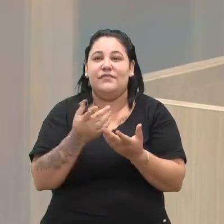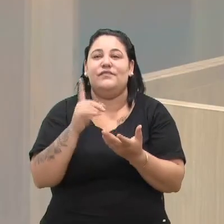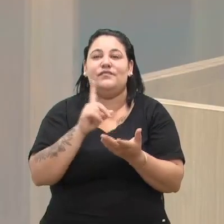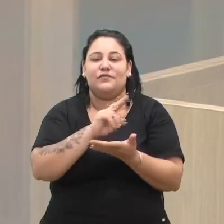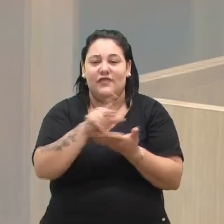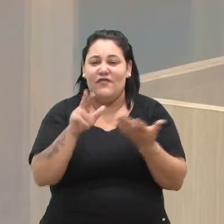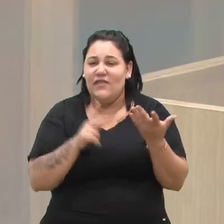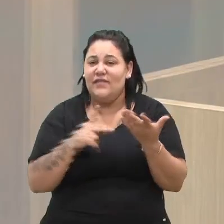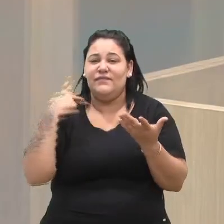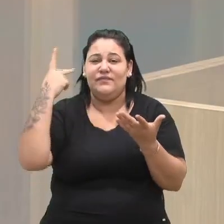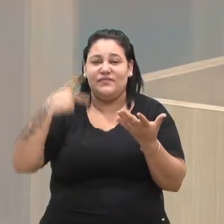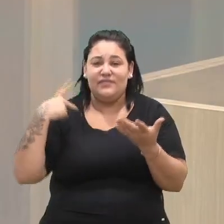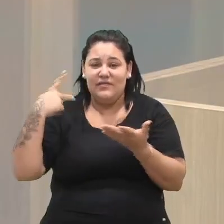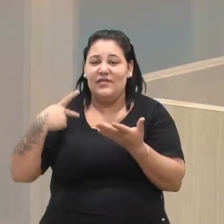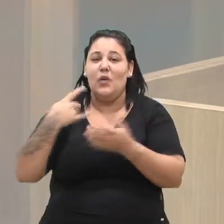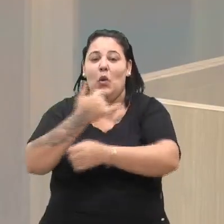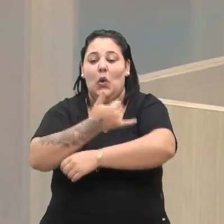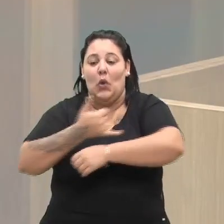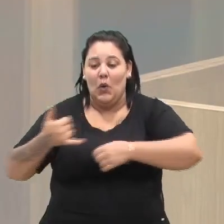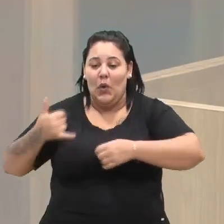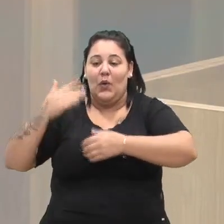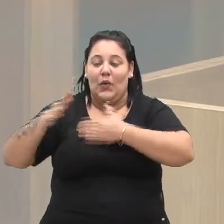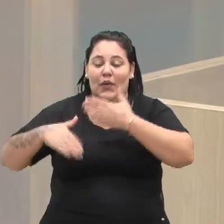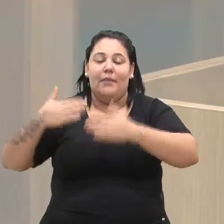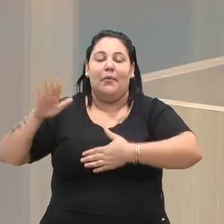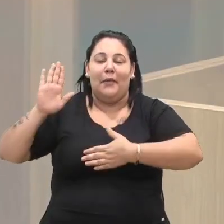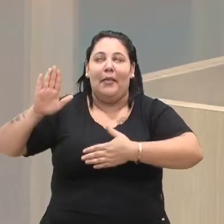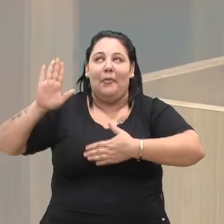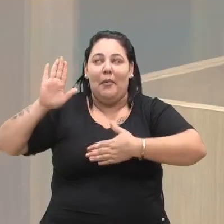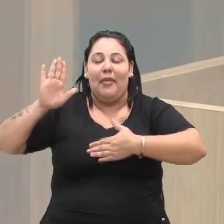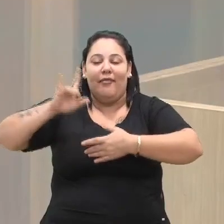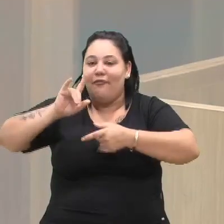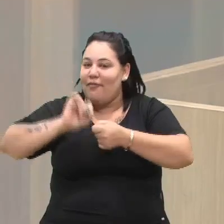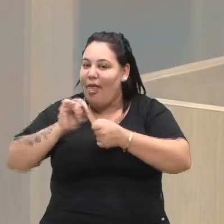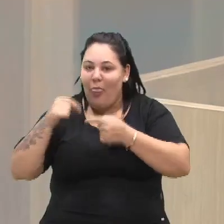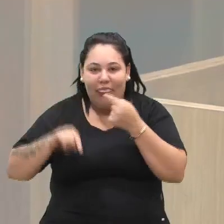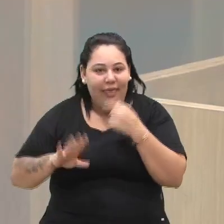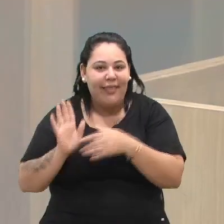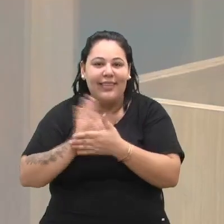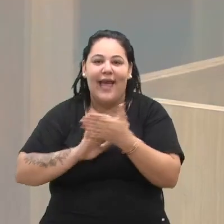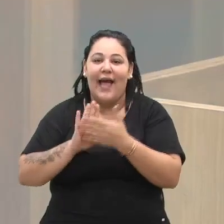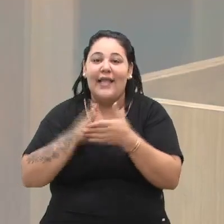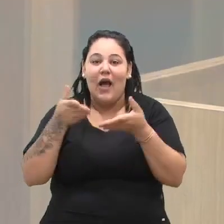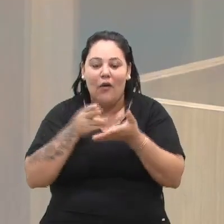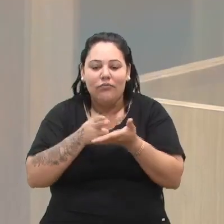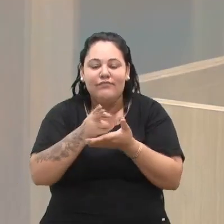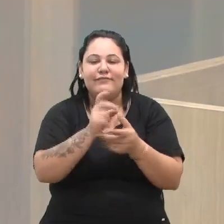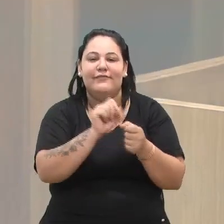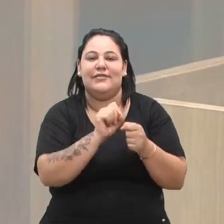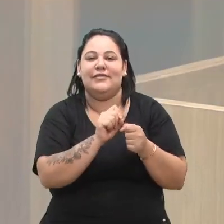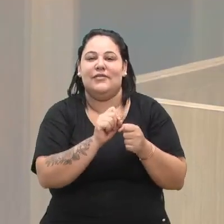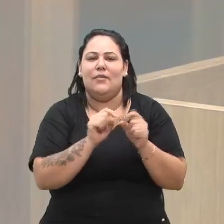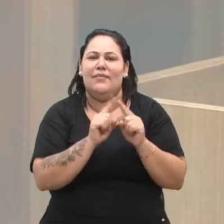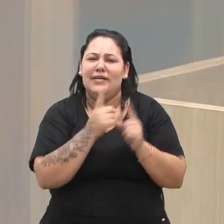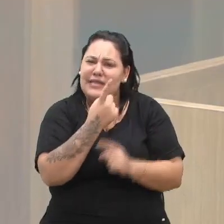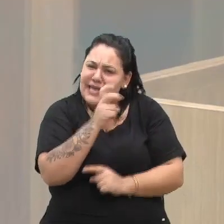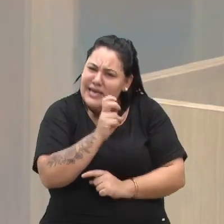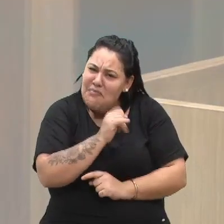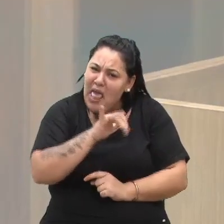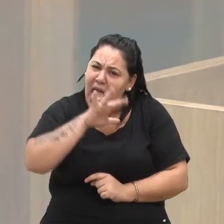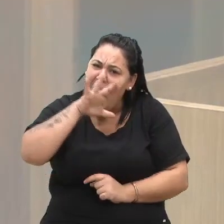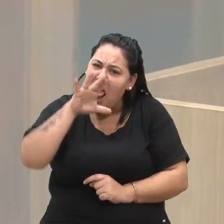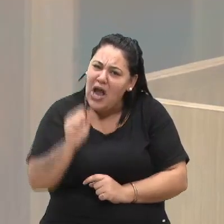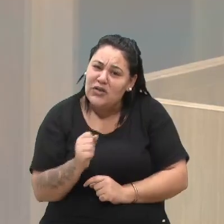candidatos e gestões passadas prometeram, não fizeram, estão fazendo, mas custar 15 milhões,